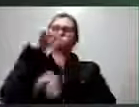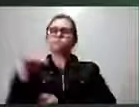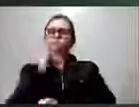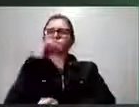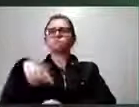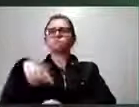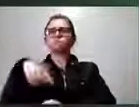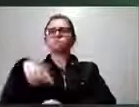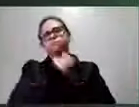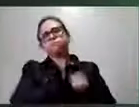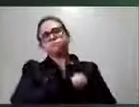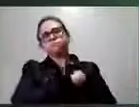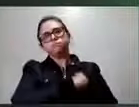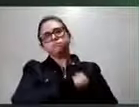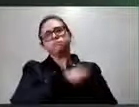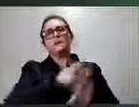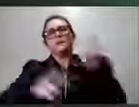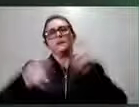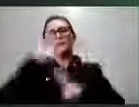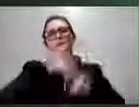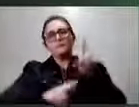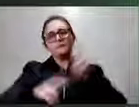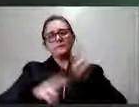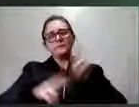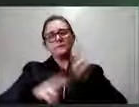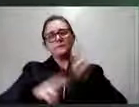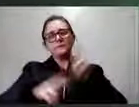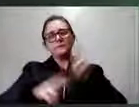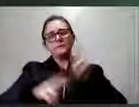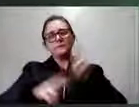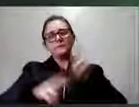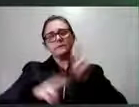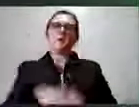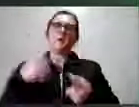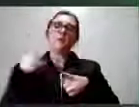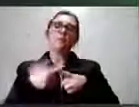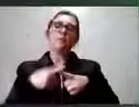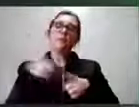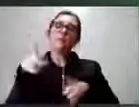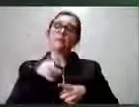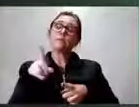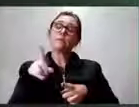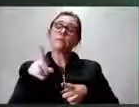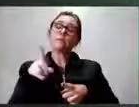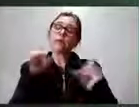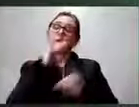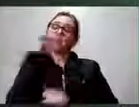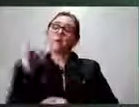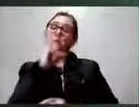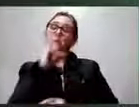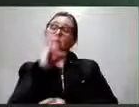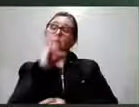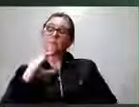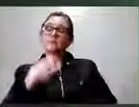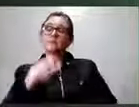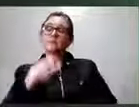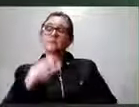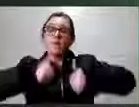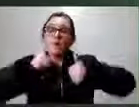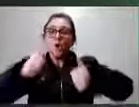estamos vivendo com relação à pandemia, porque não somente é importante que o paciente melhore depois de